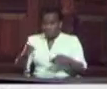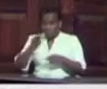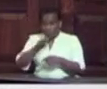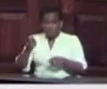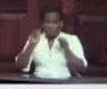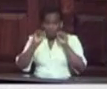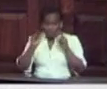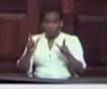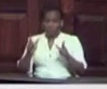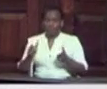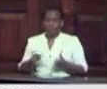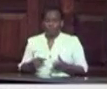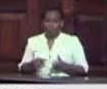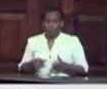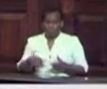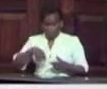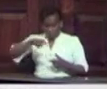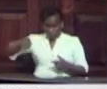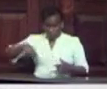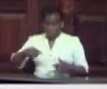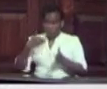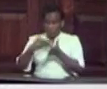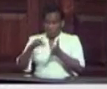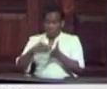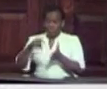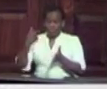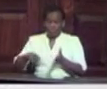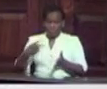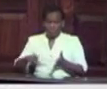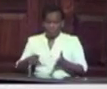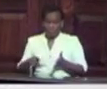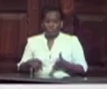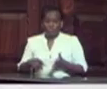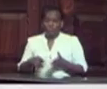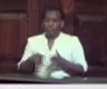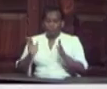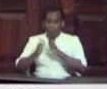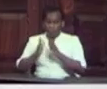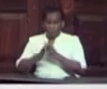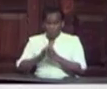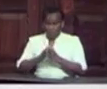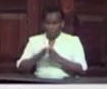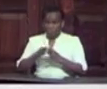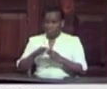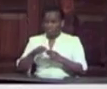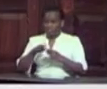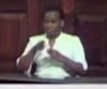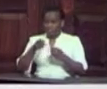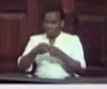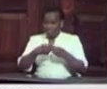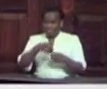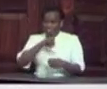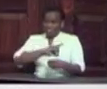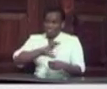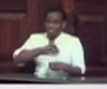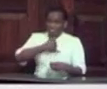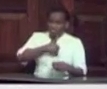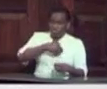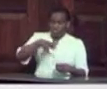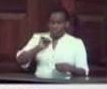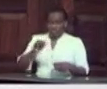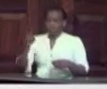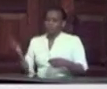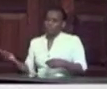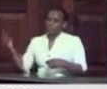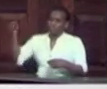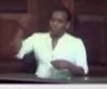para um dado. A nossa secretária, que mora na Baixada Fluminense e se